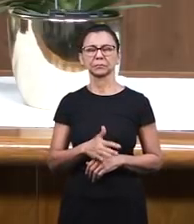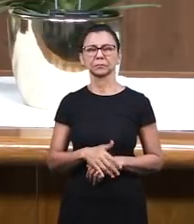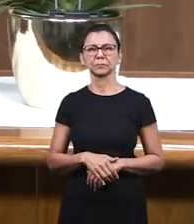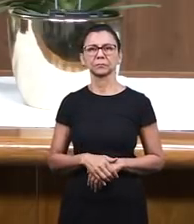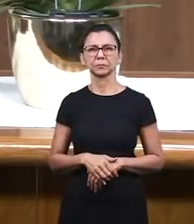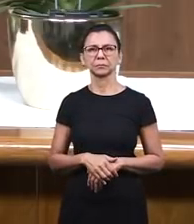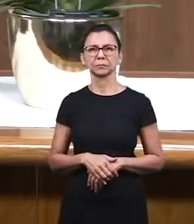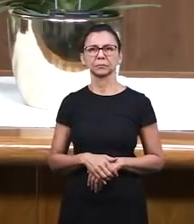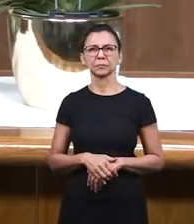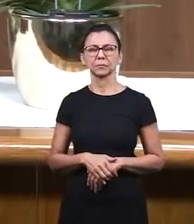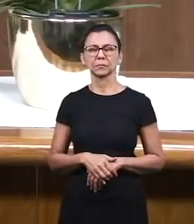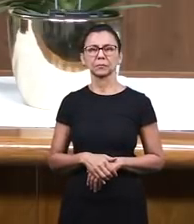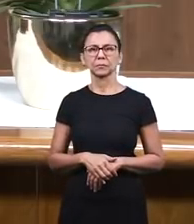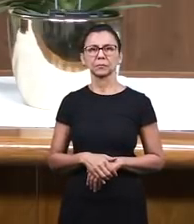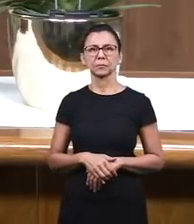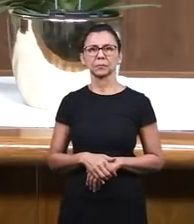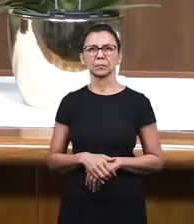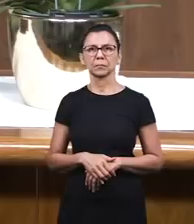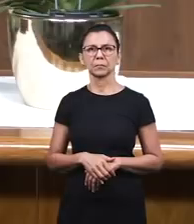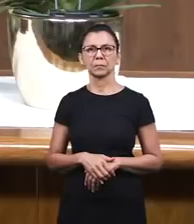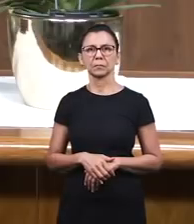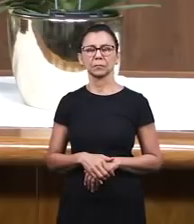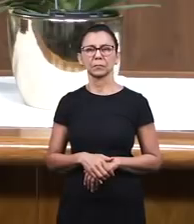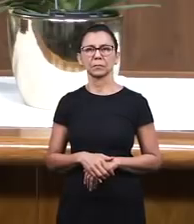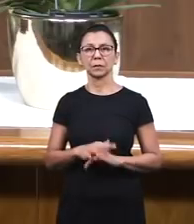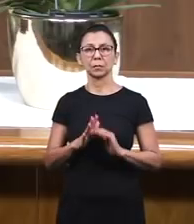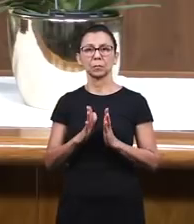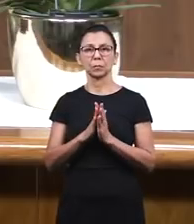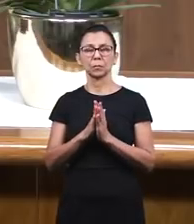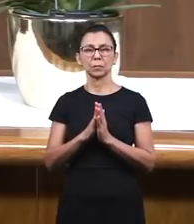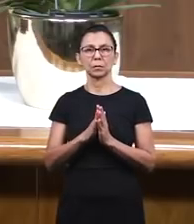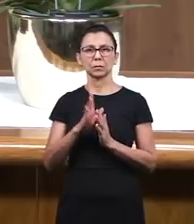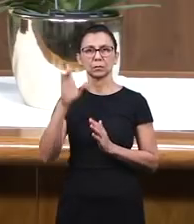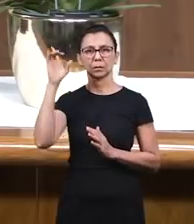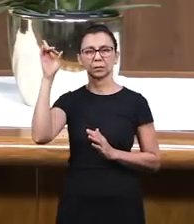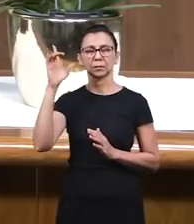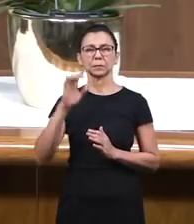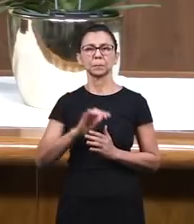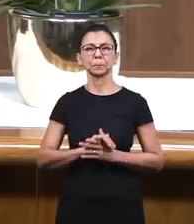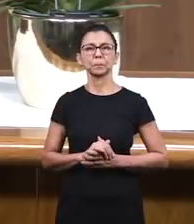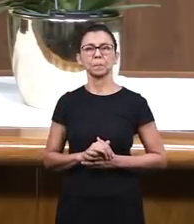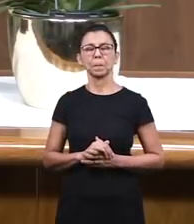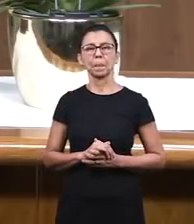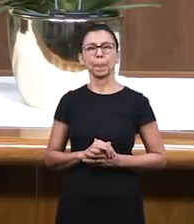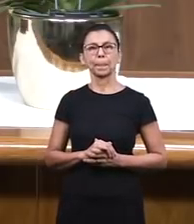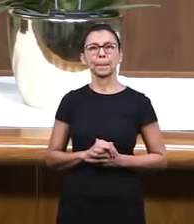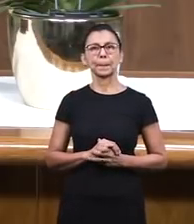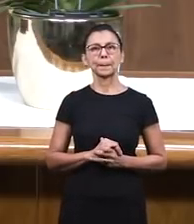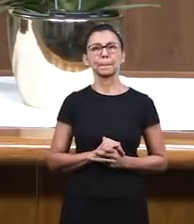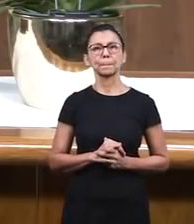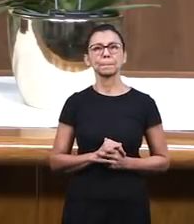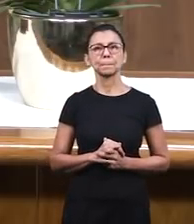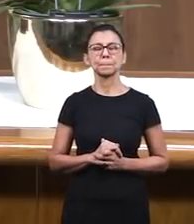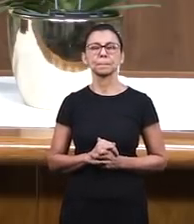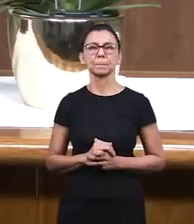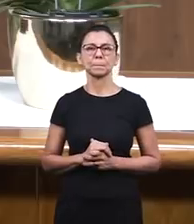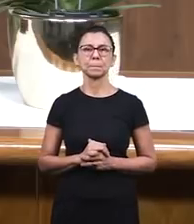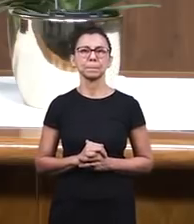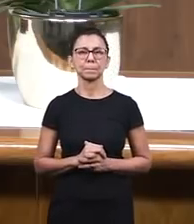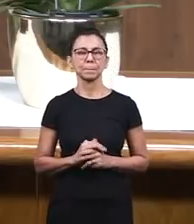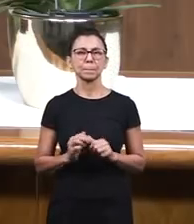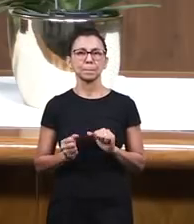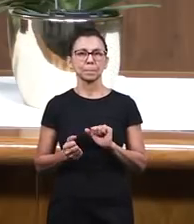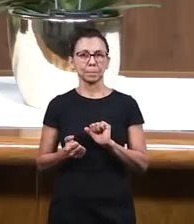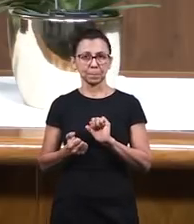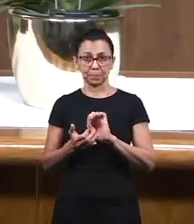vamos agora, então, colocar diante do Senhor essa participação, essa programação. Nós vamos entoar